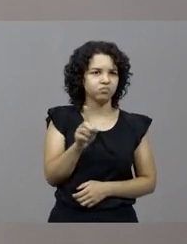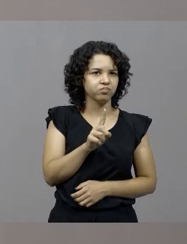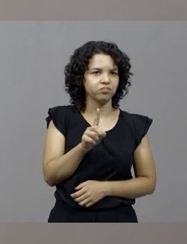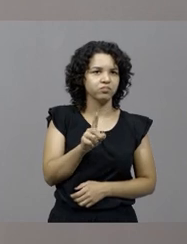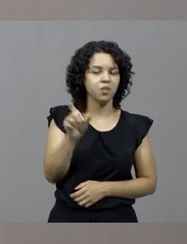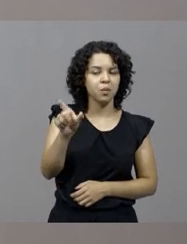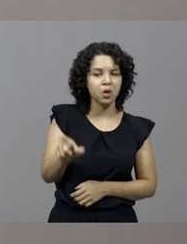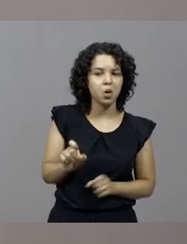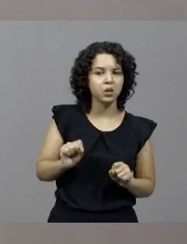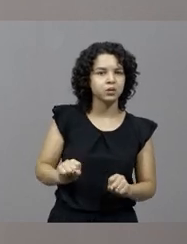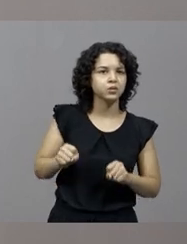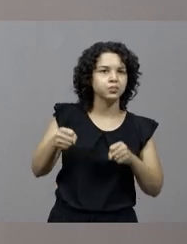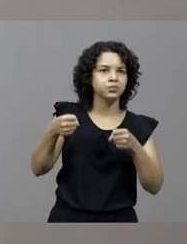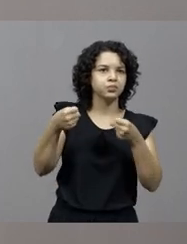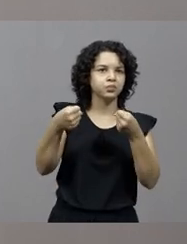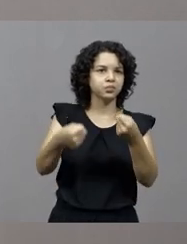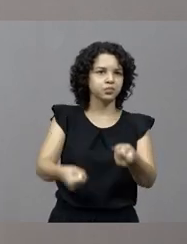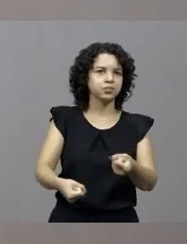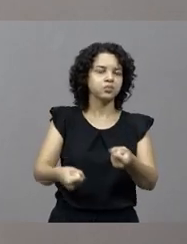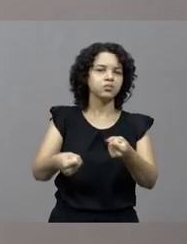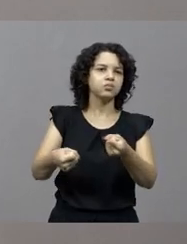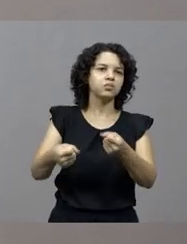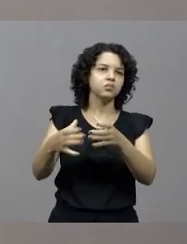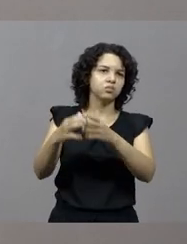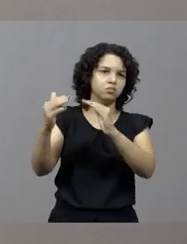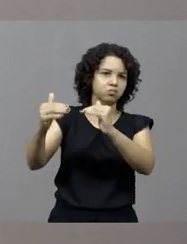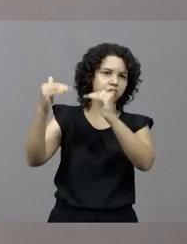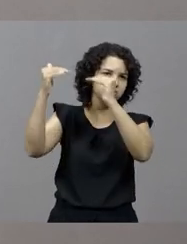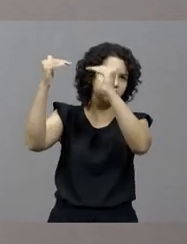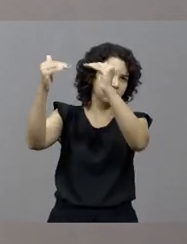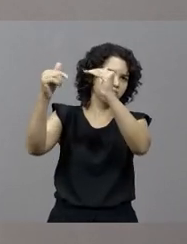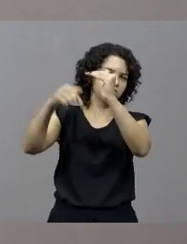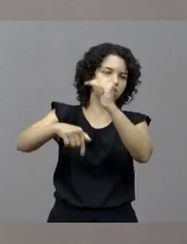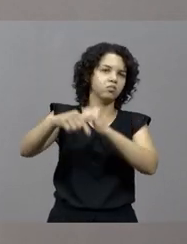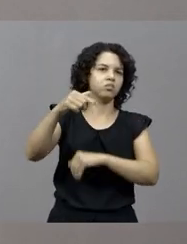defendido pelas mais altas instâncias da justiça no país.